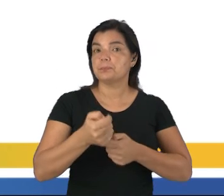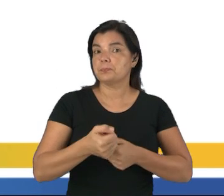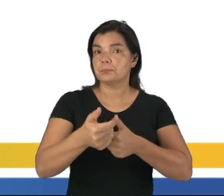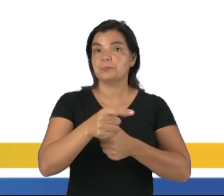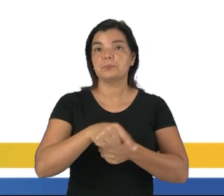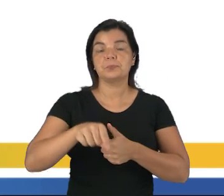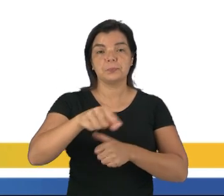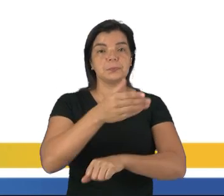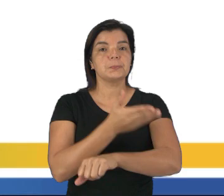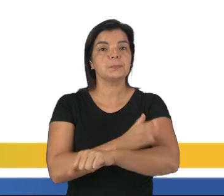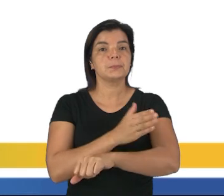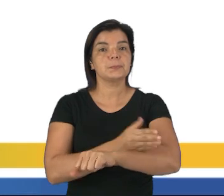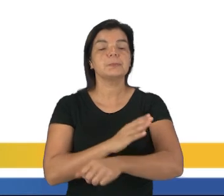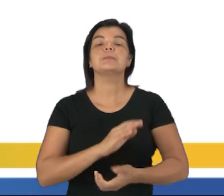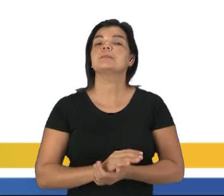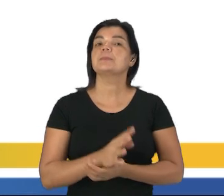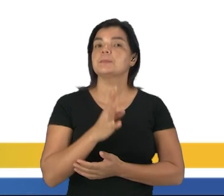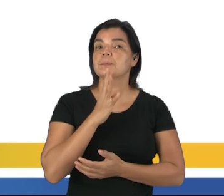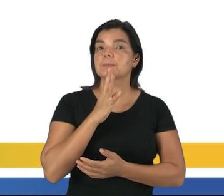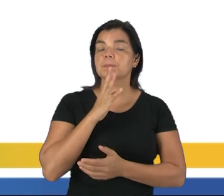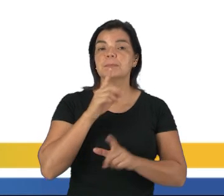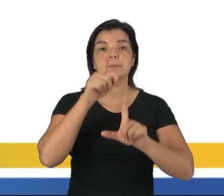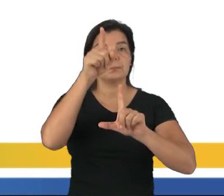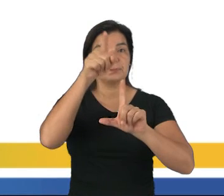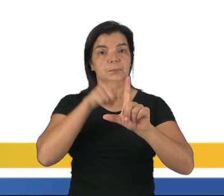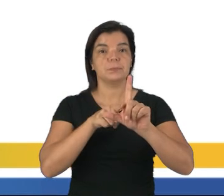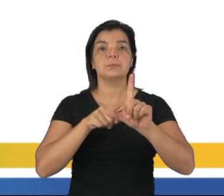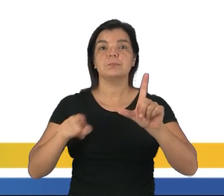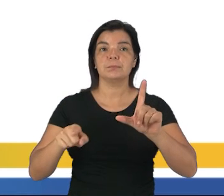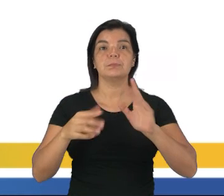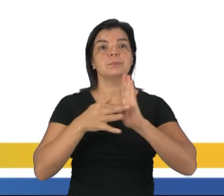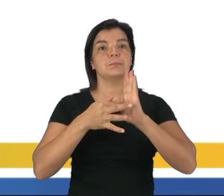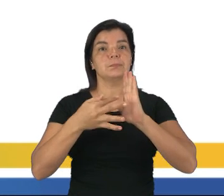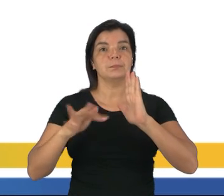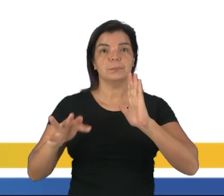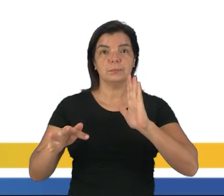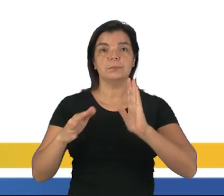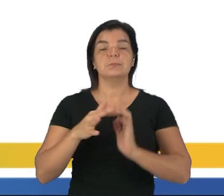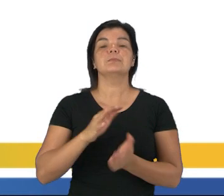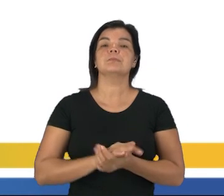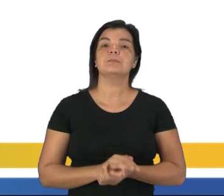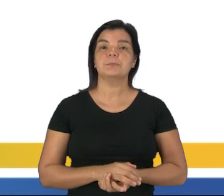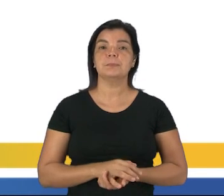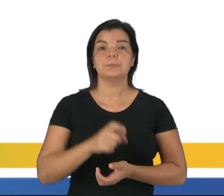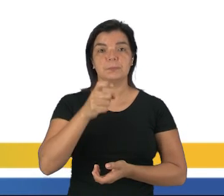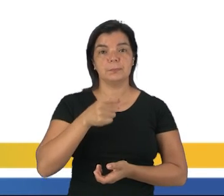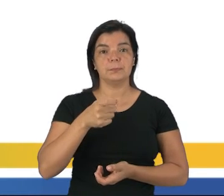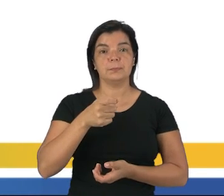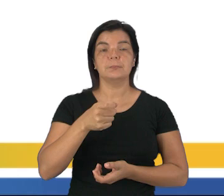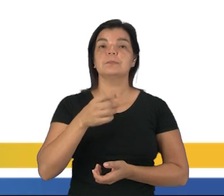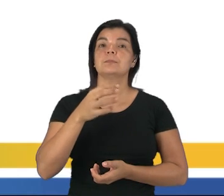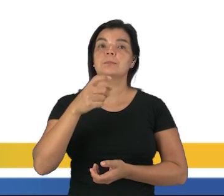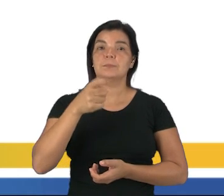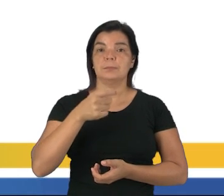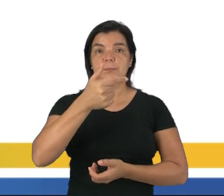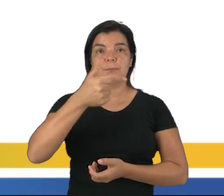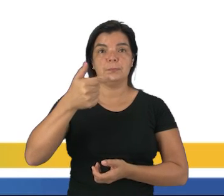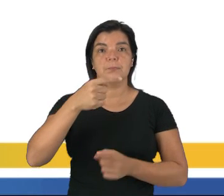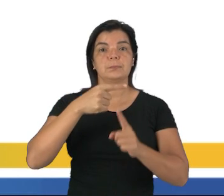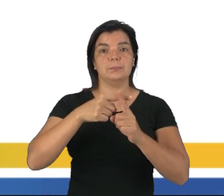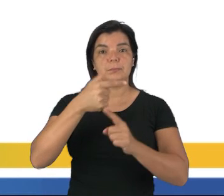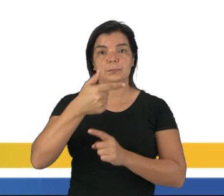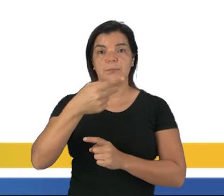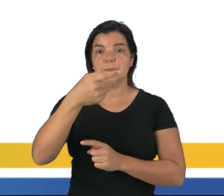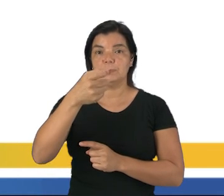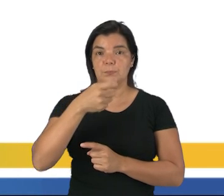para vocês praticarem e conhecerem o gráfico, eu vou deixar aí a fórmula da função do segundo grau f de x igual a x²